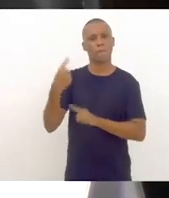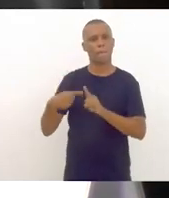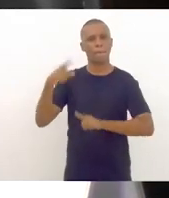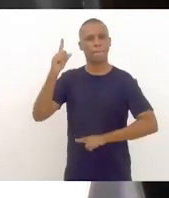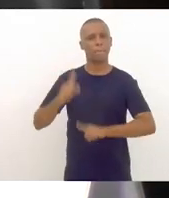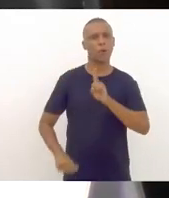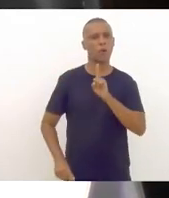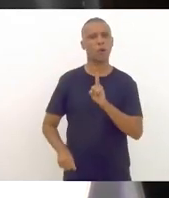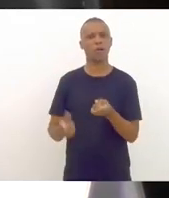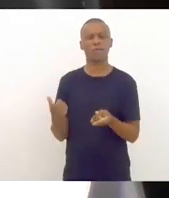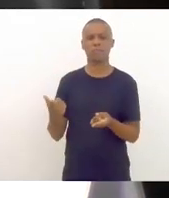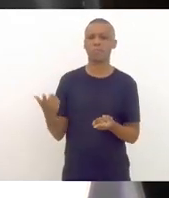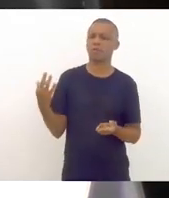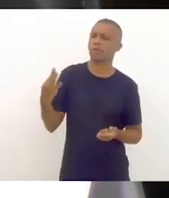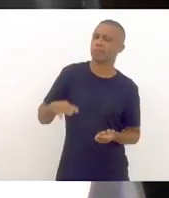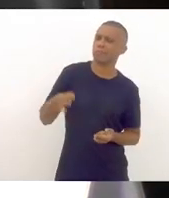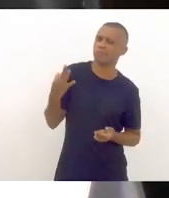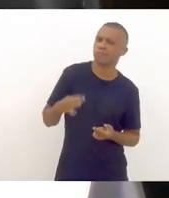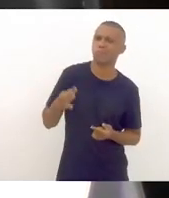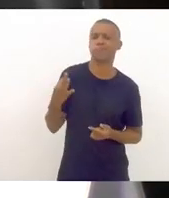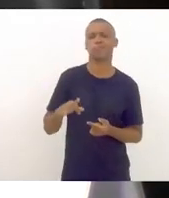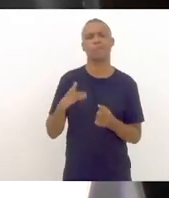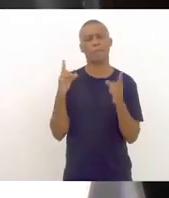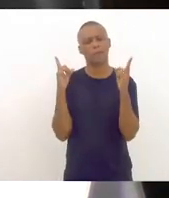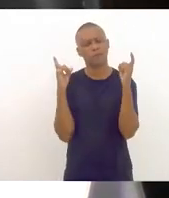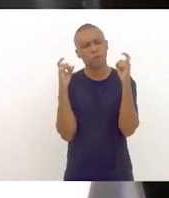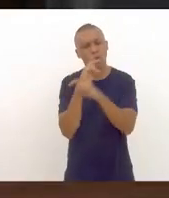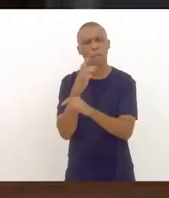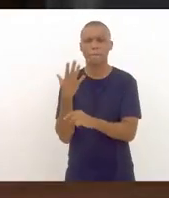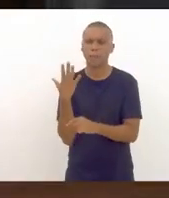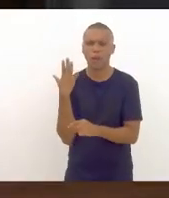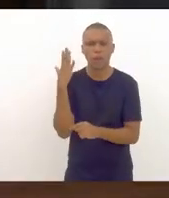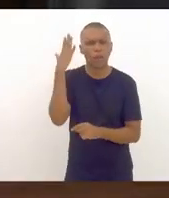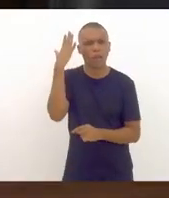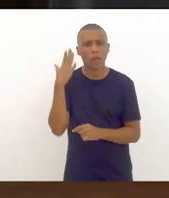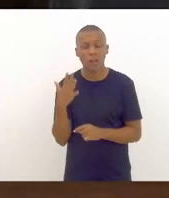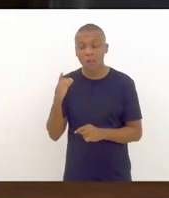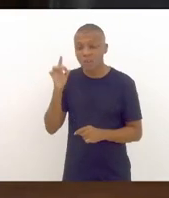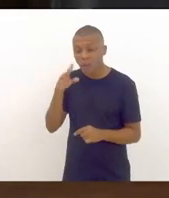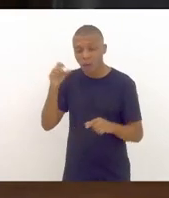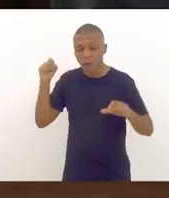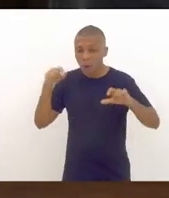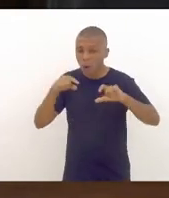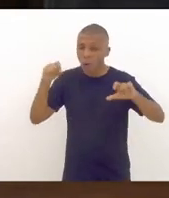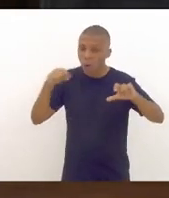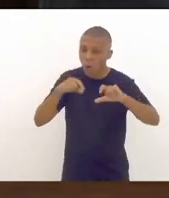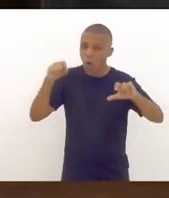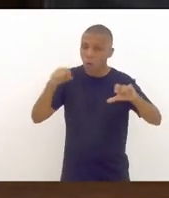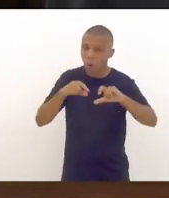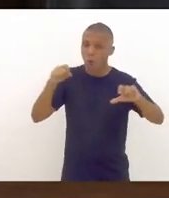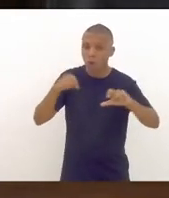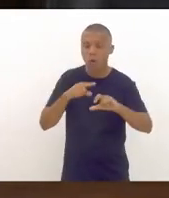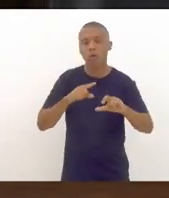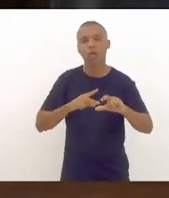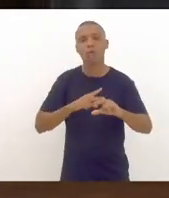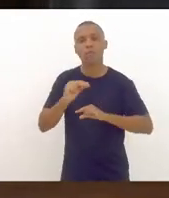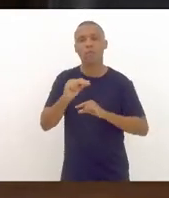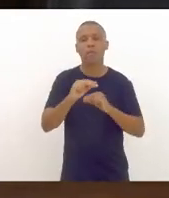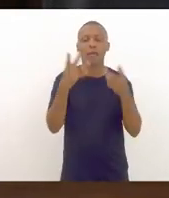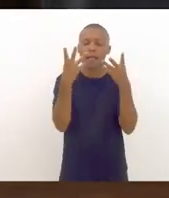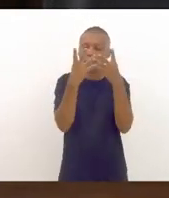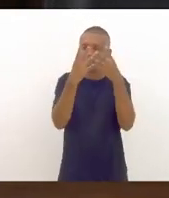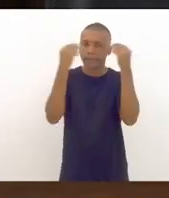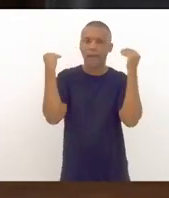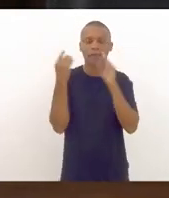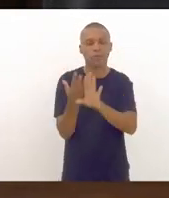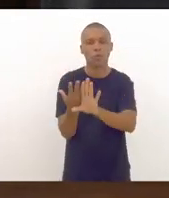Foram as minhas contusões, as minhas dificuldades. Só olham os gols que eu fiz e se esquecem de tudo